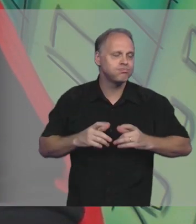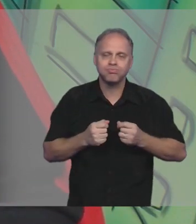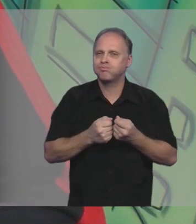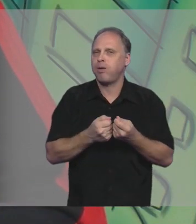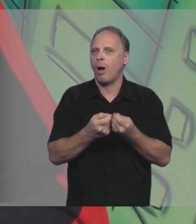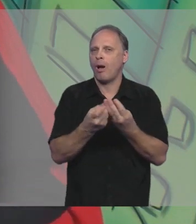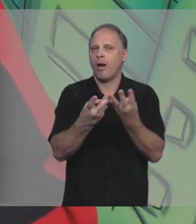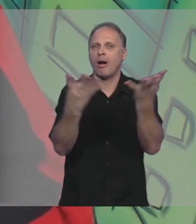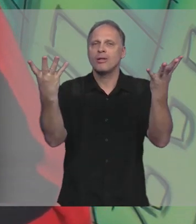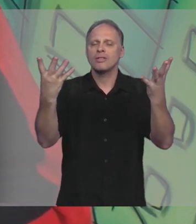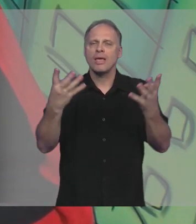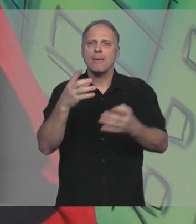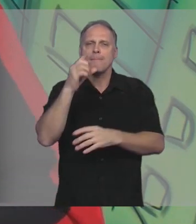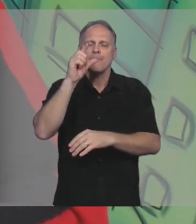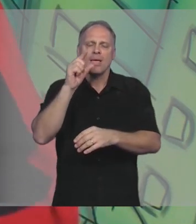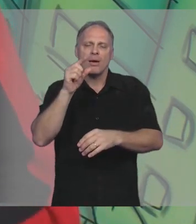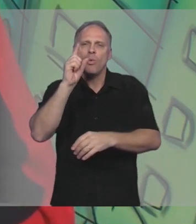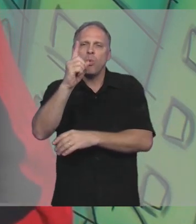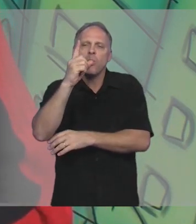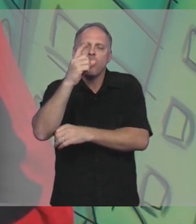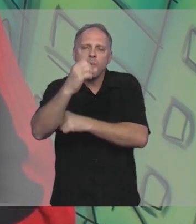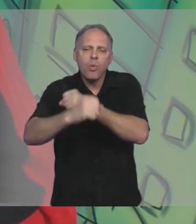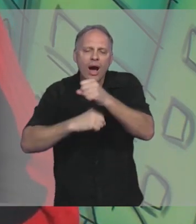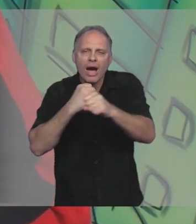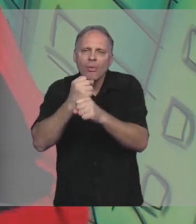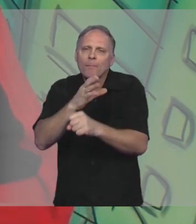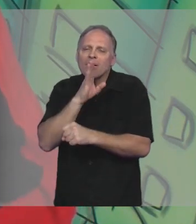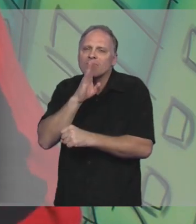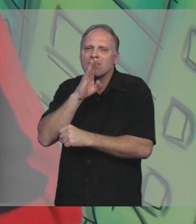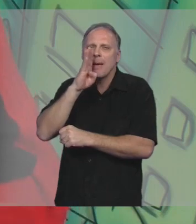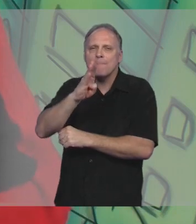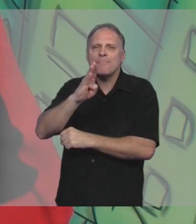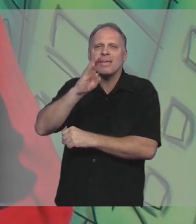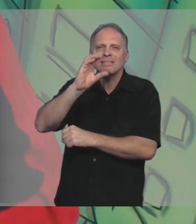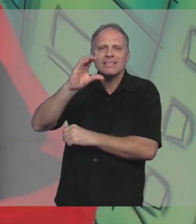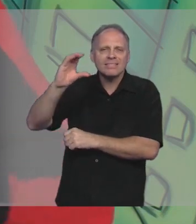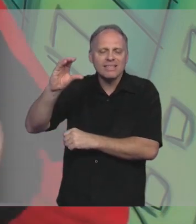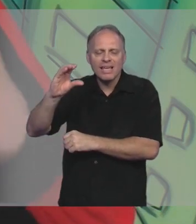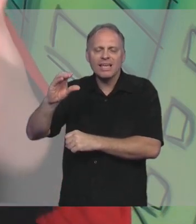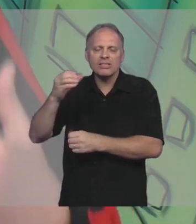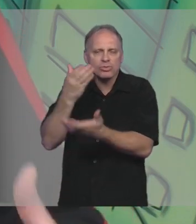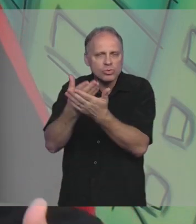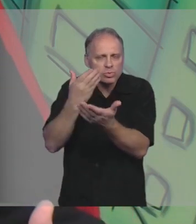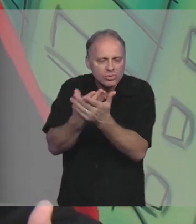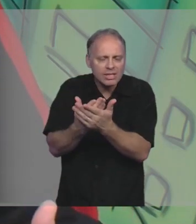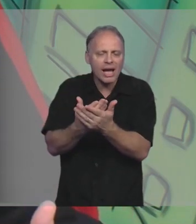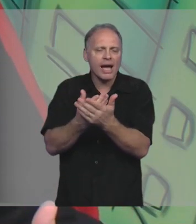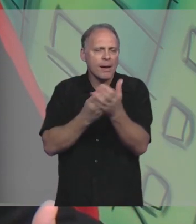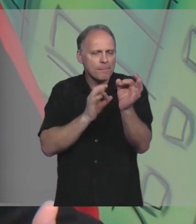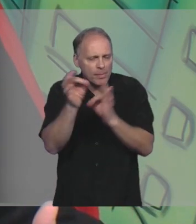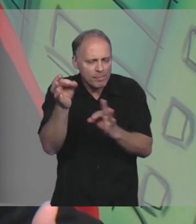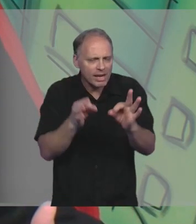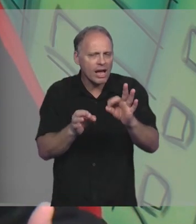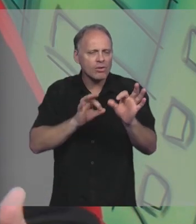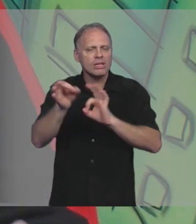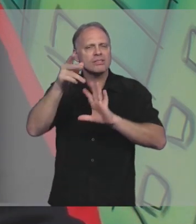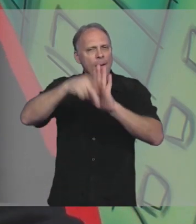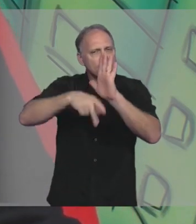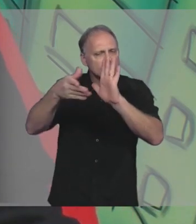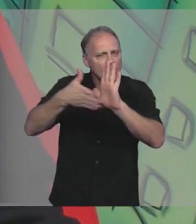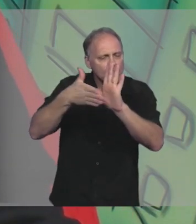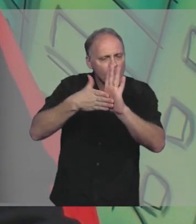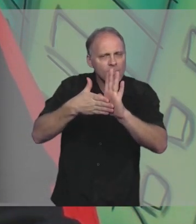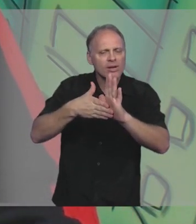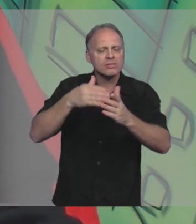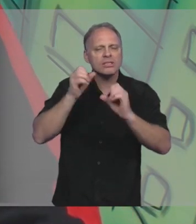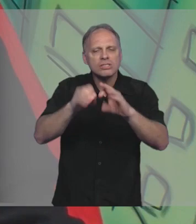no Brasil, têm menos de 1 ano para conhecer a BNCC, estudá-la, apropriá-la, organizar os seus projetos pedagógicos e já